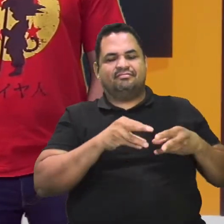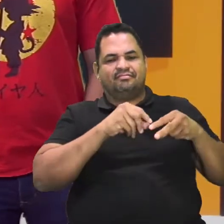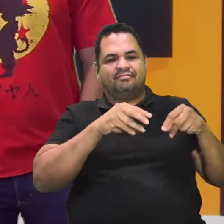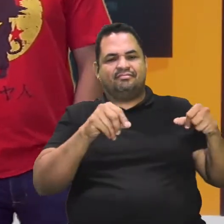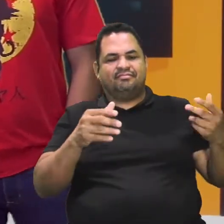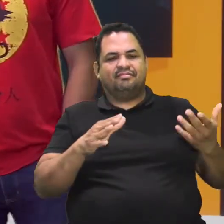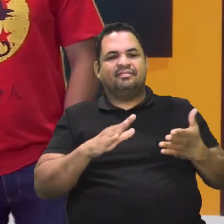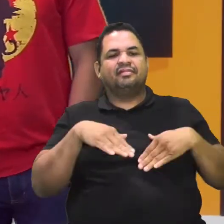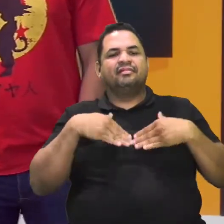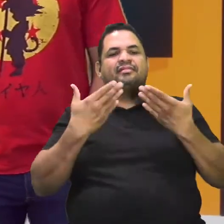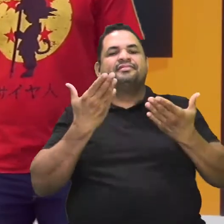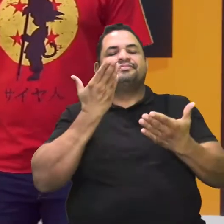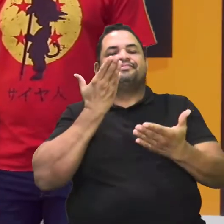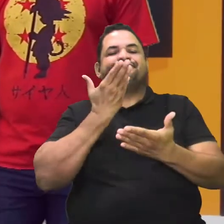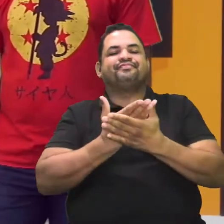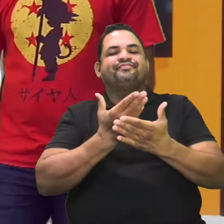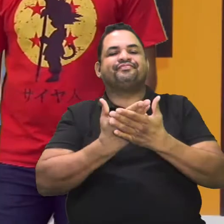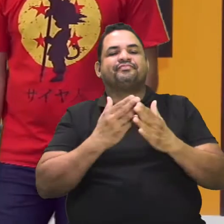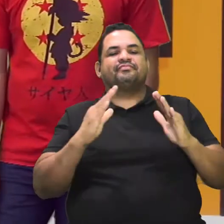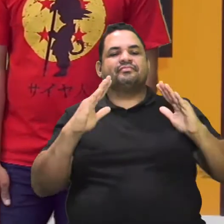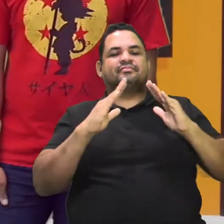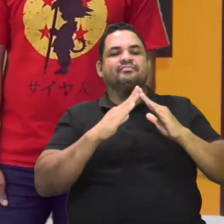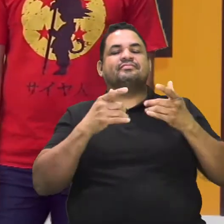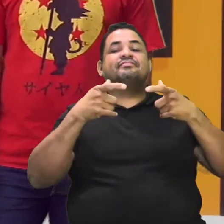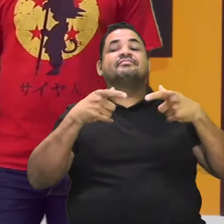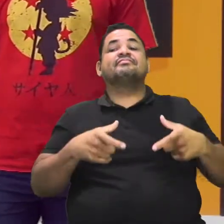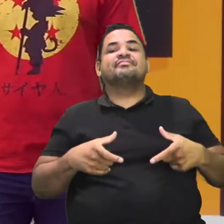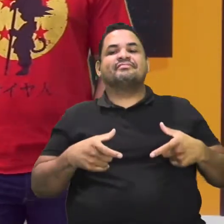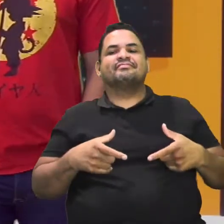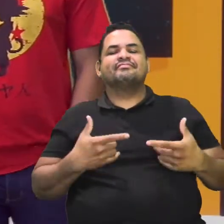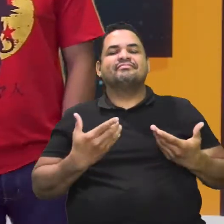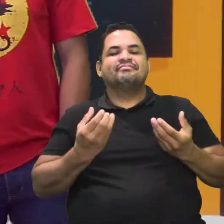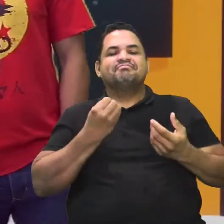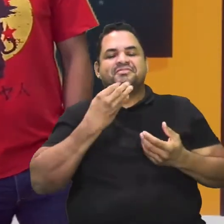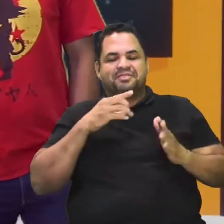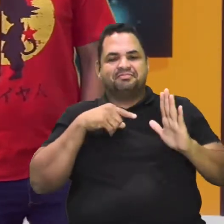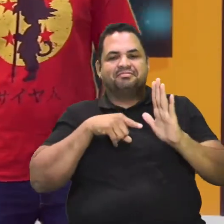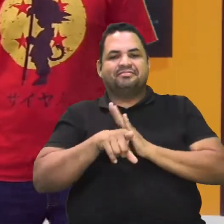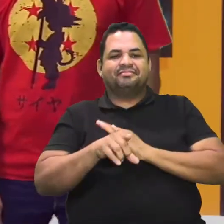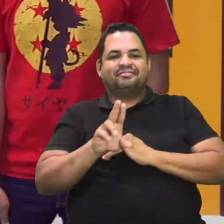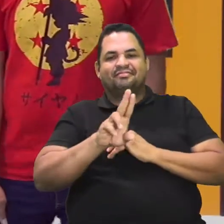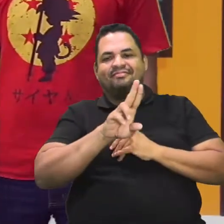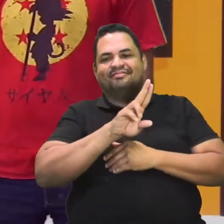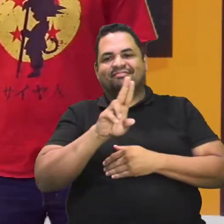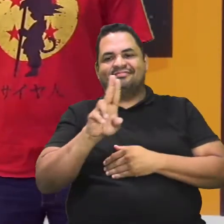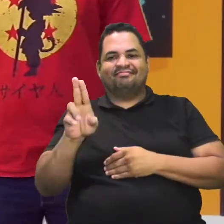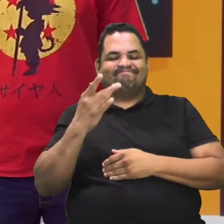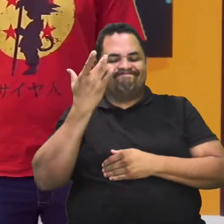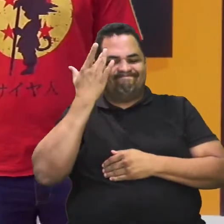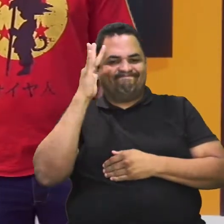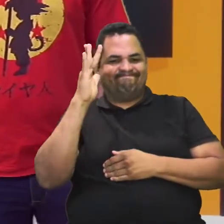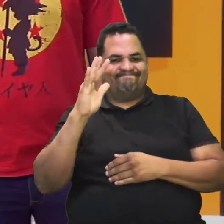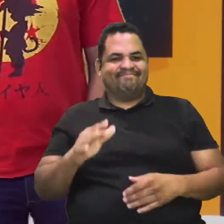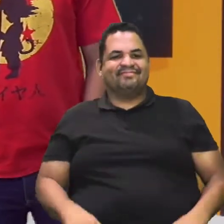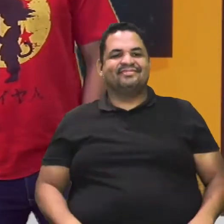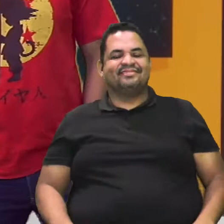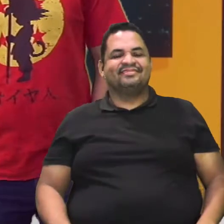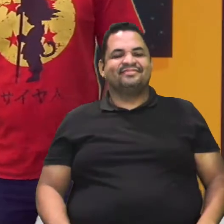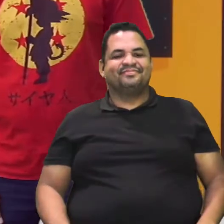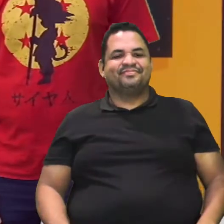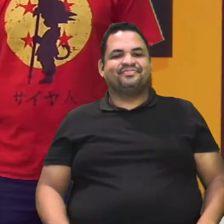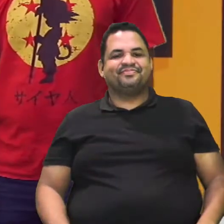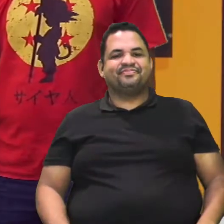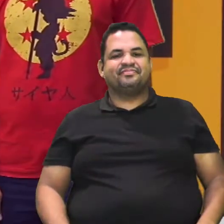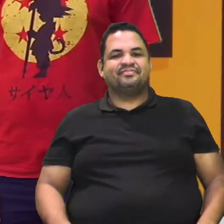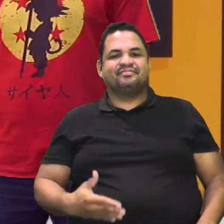Qual é a escola de hoje? Onde fica? Não boa sabe? pergunta. Boa pergunta. Qual o nome? Também não sabe? Então vamos descobrir agora.